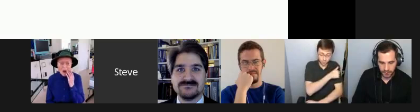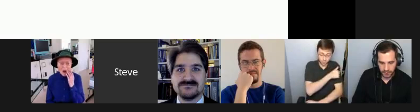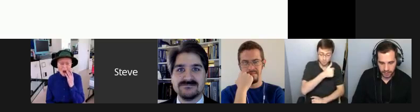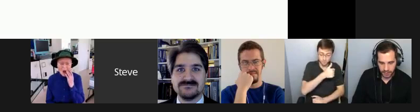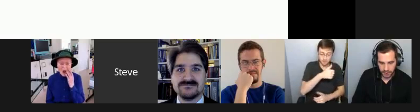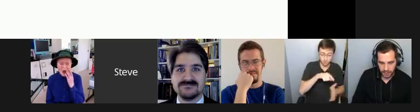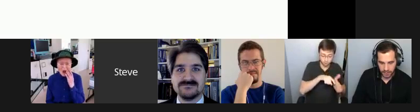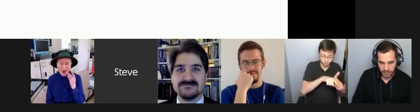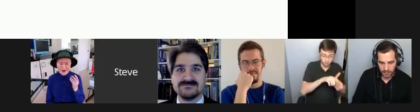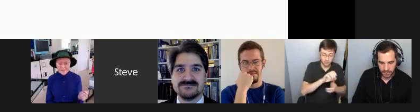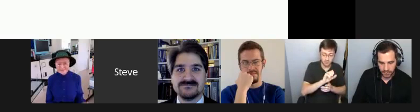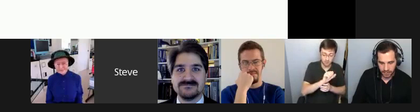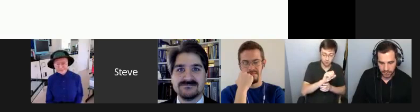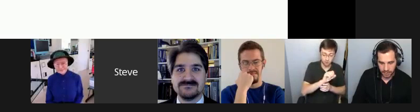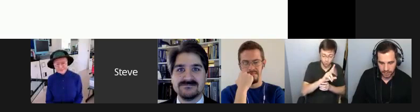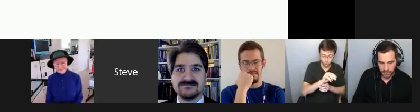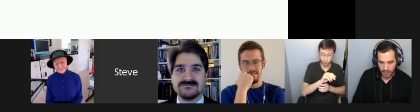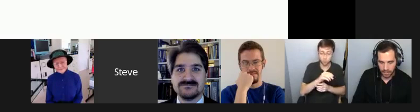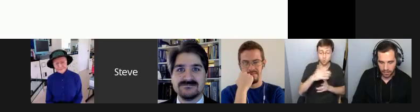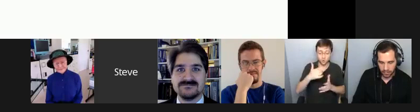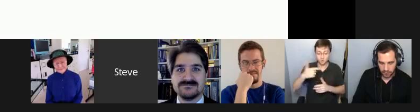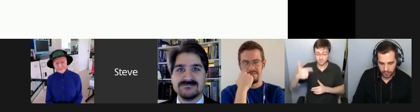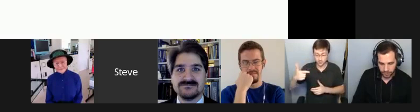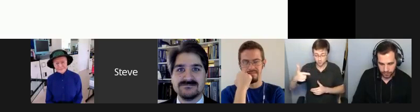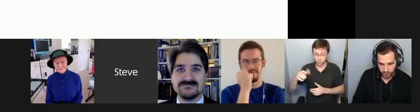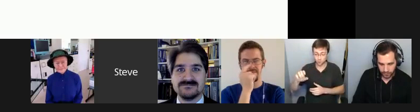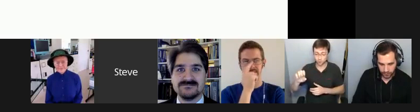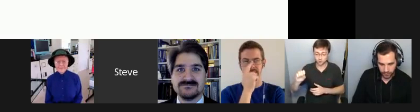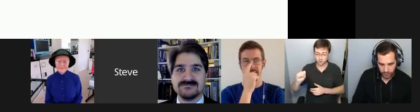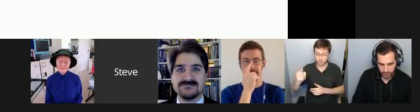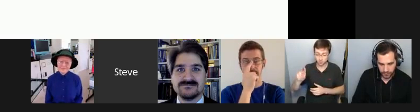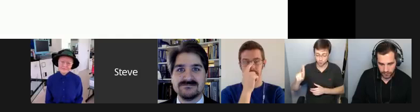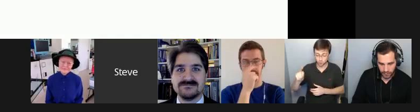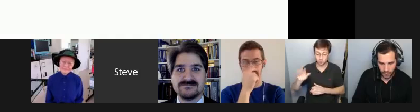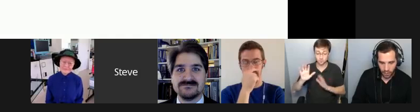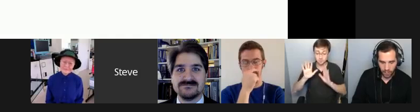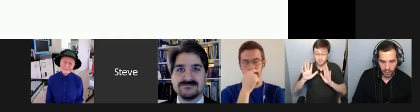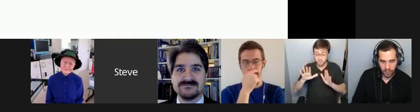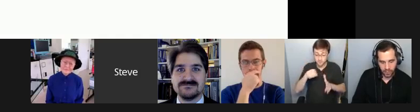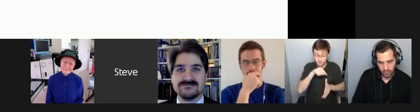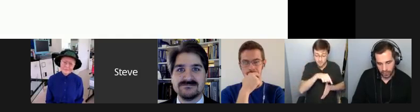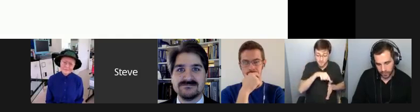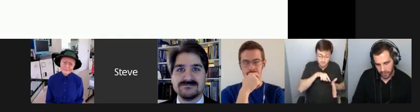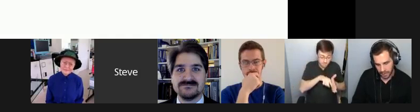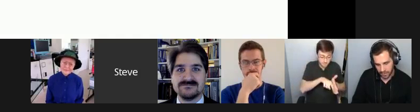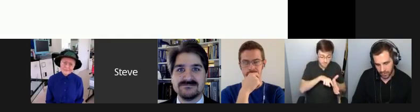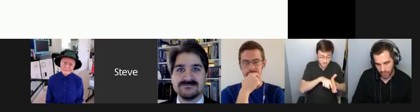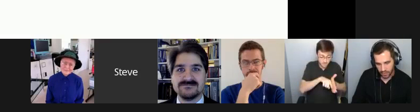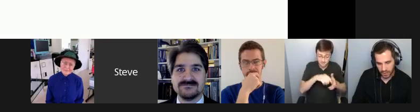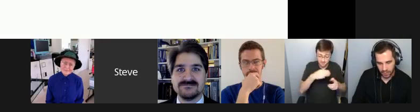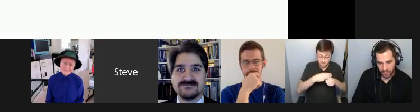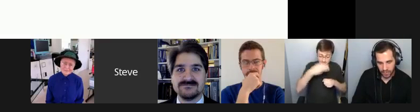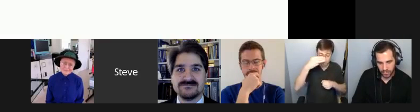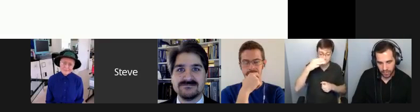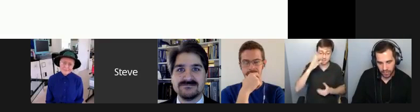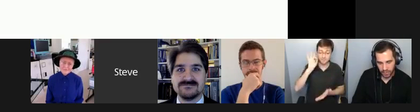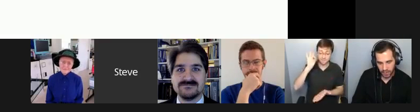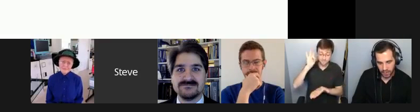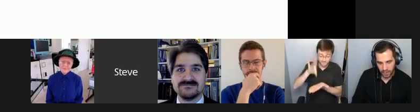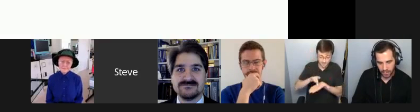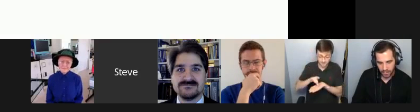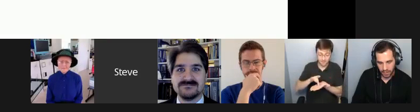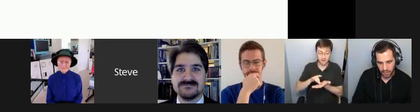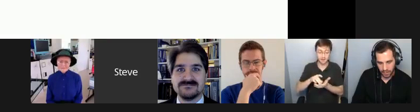Então, no primeiro estudo e no segundo